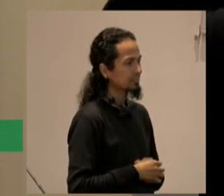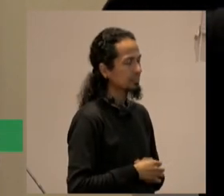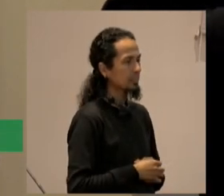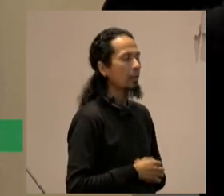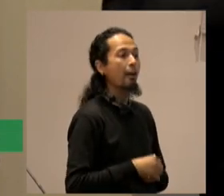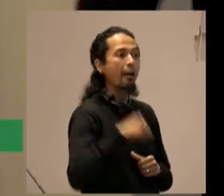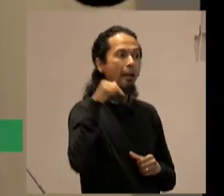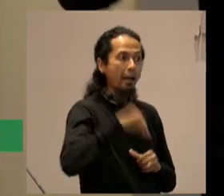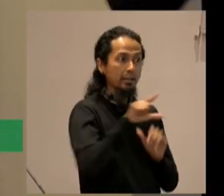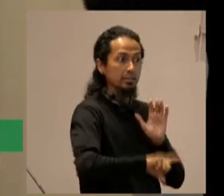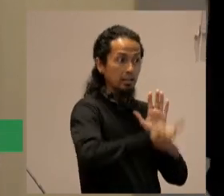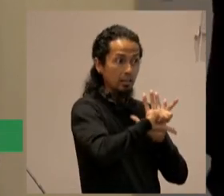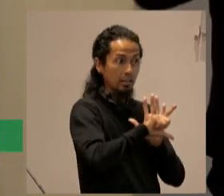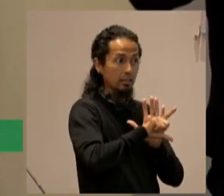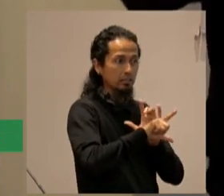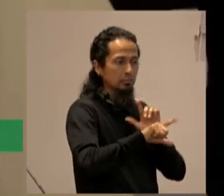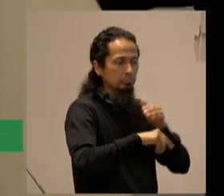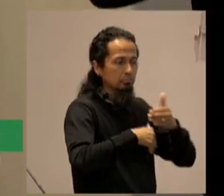lei, alterada para